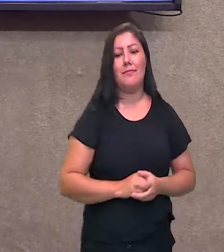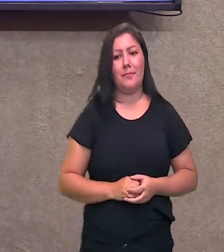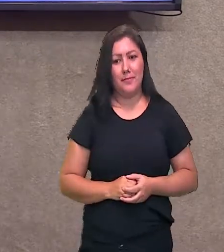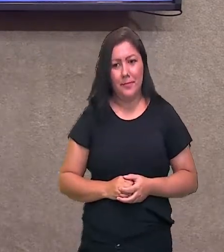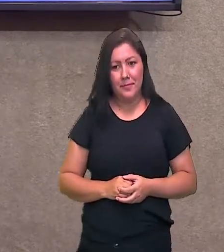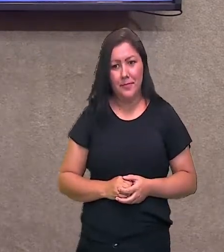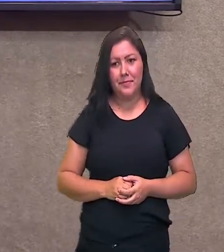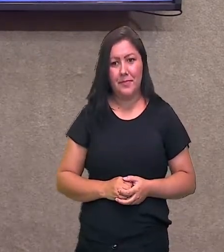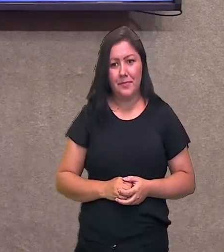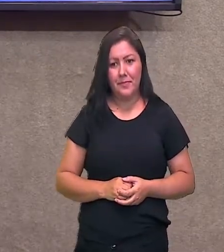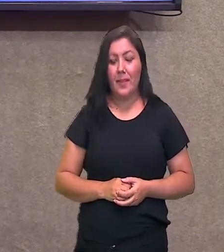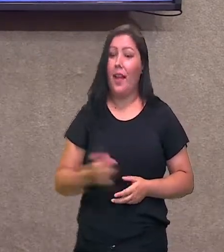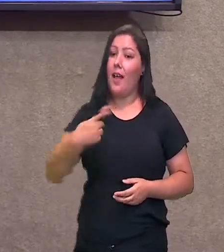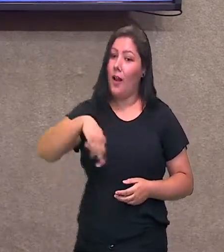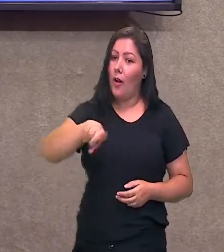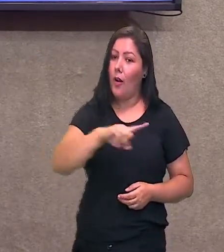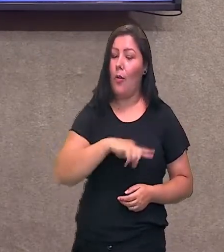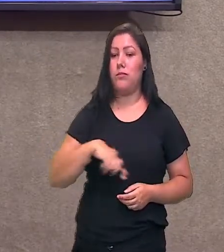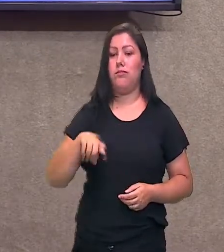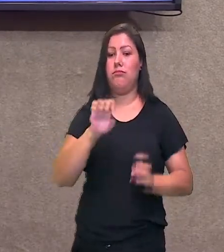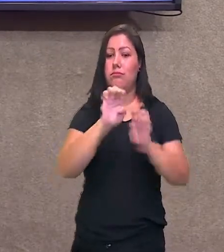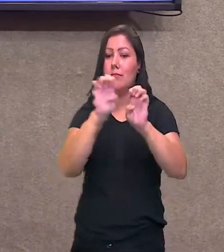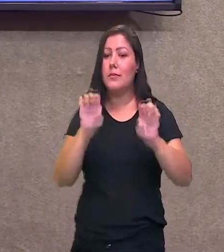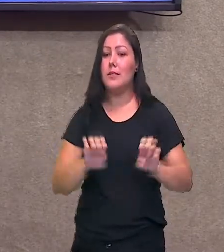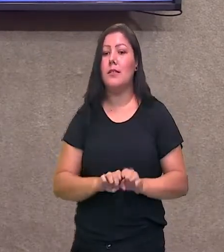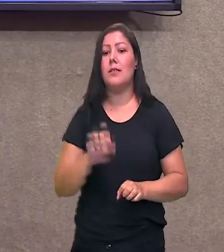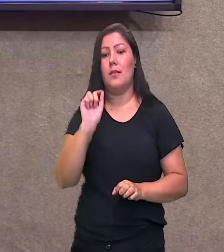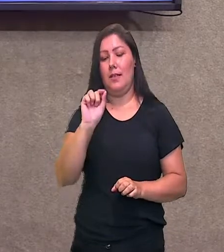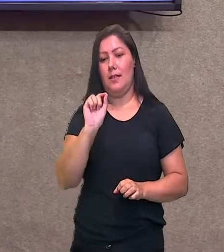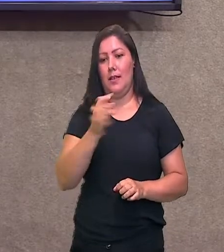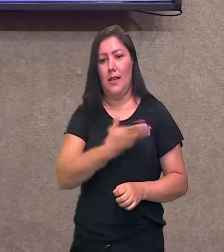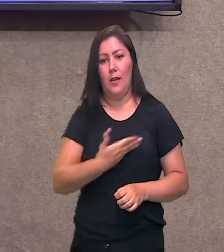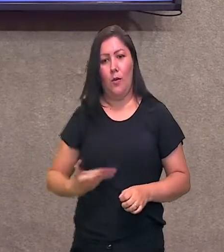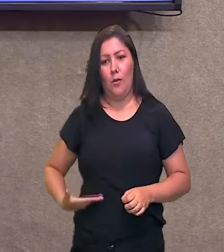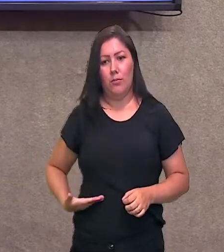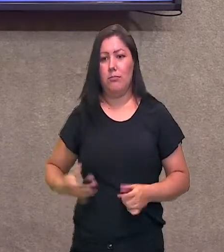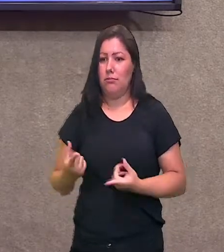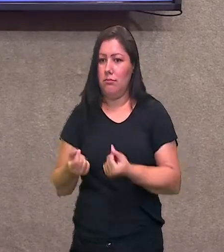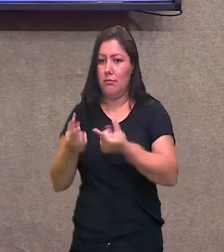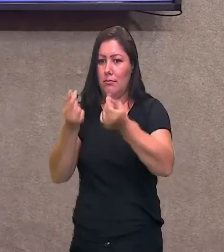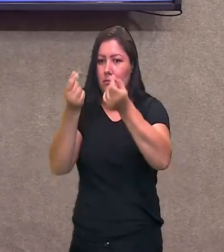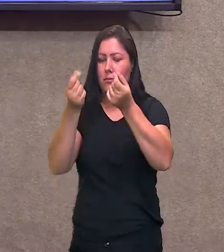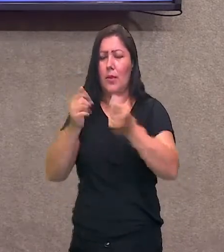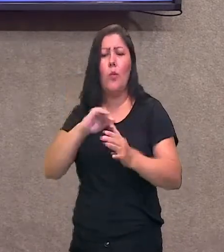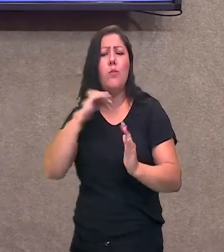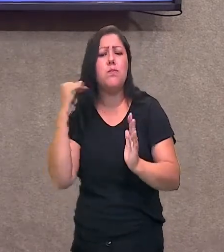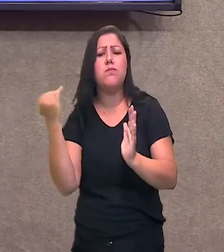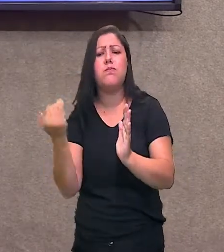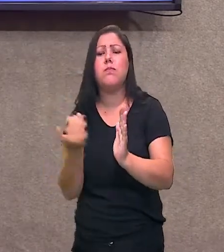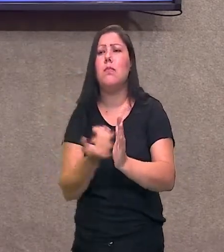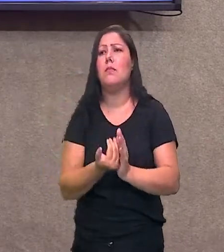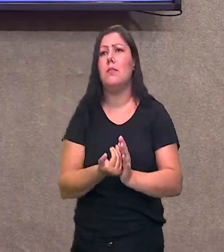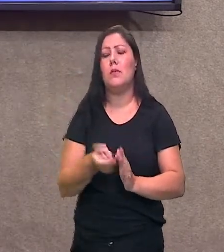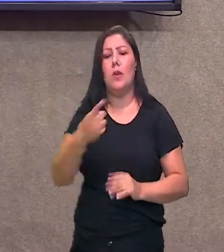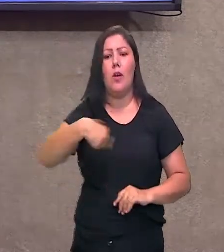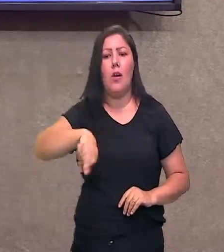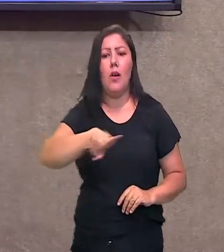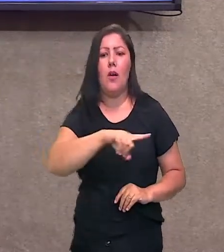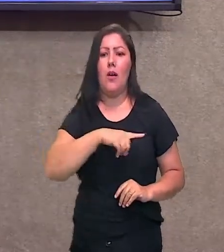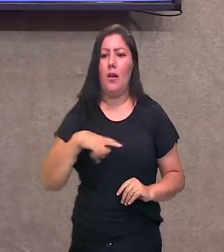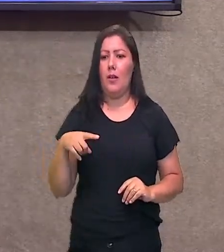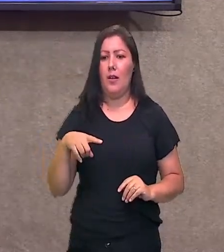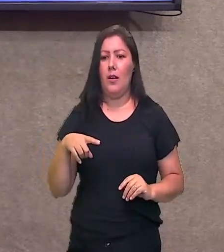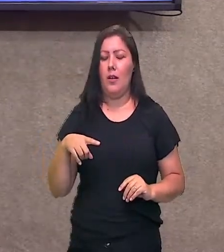Nós vivemos no sistema capitalista. Tudo o que nós fazemos,